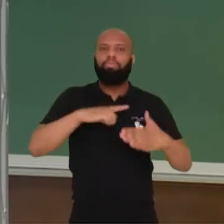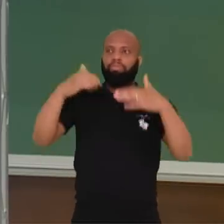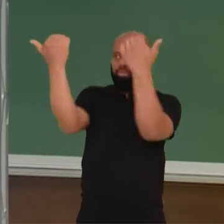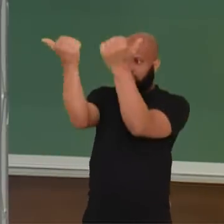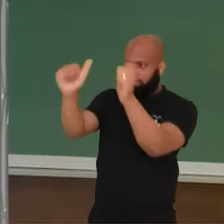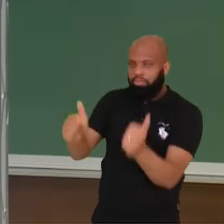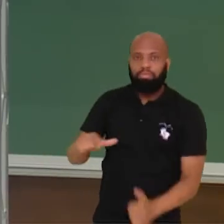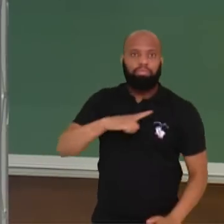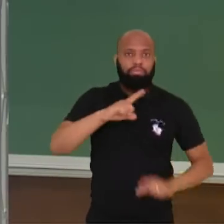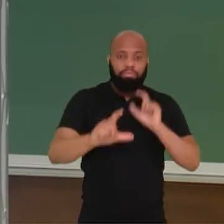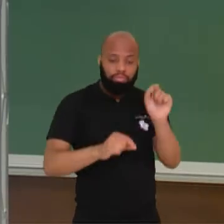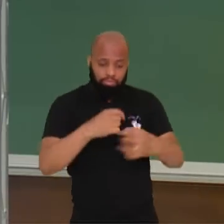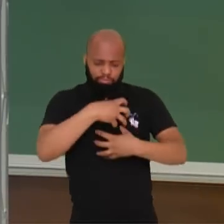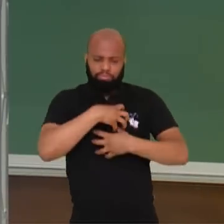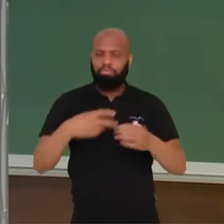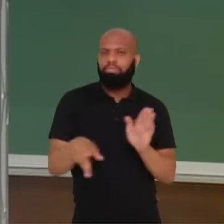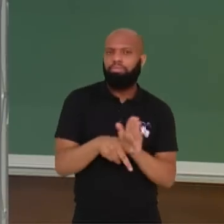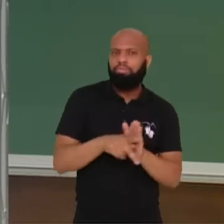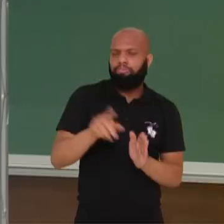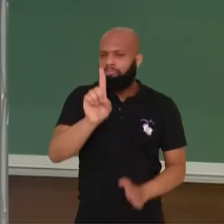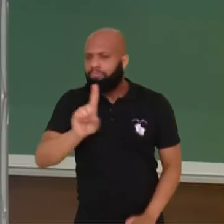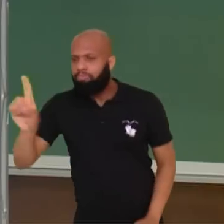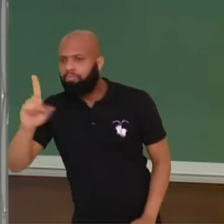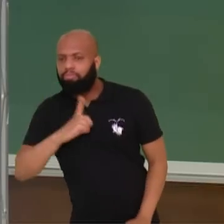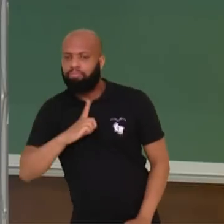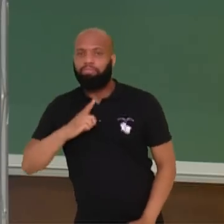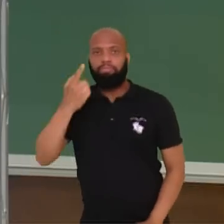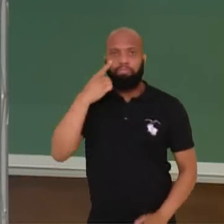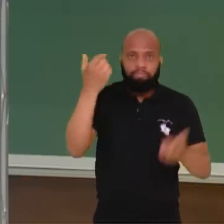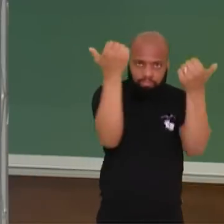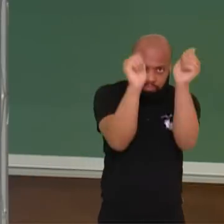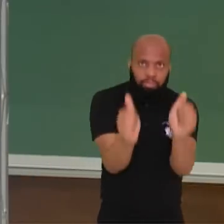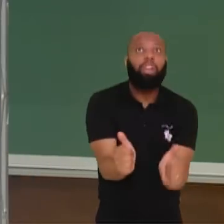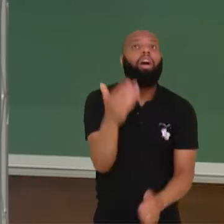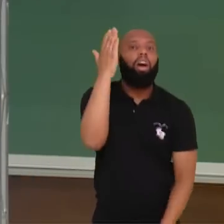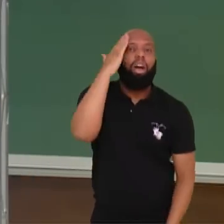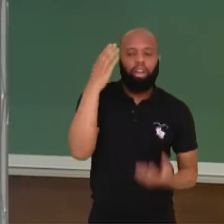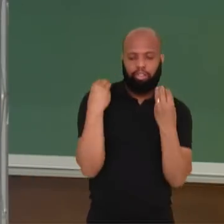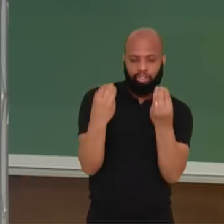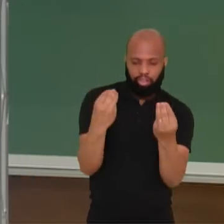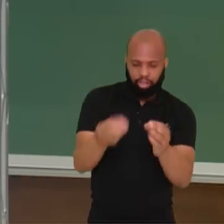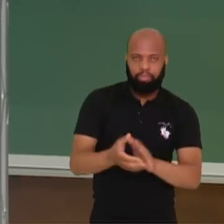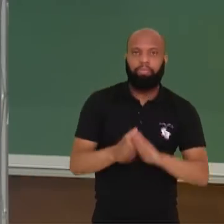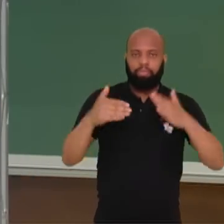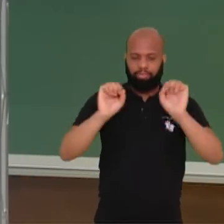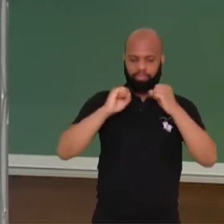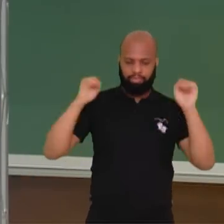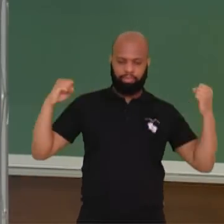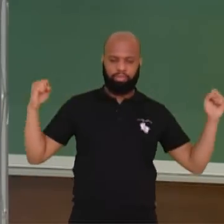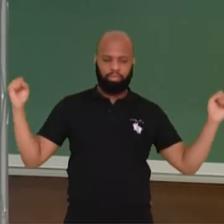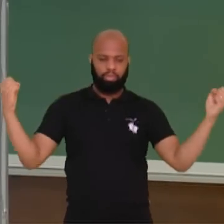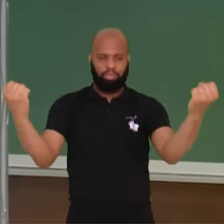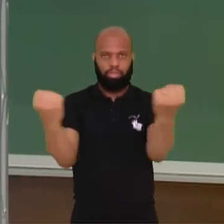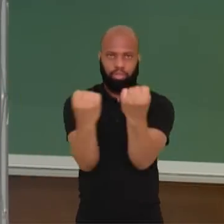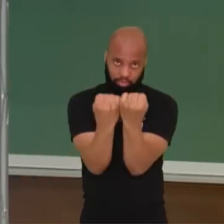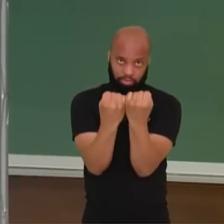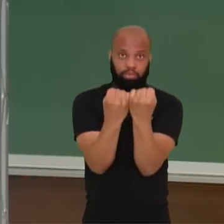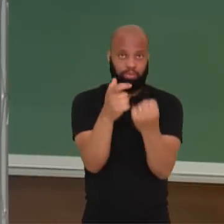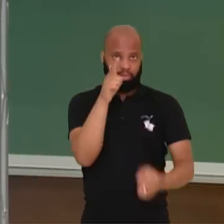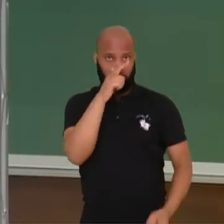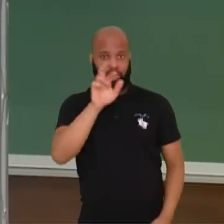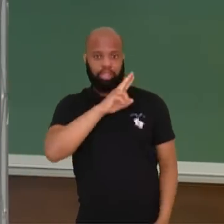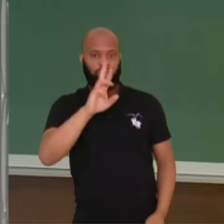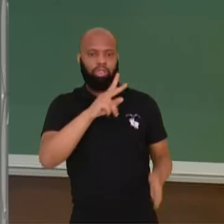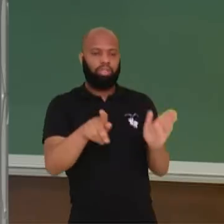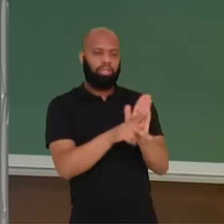Deus se corporificava, ela se manifestava. O templo grego não era um local de culto interno. O povo